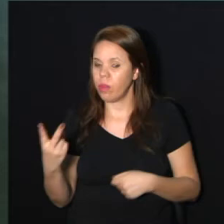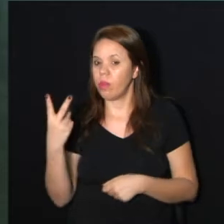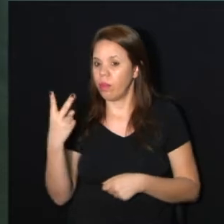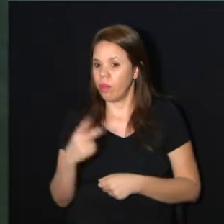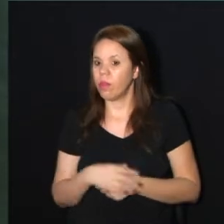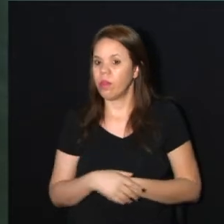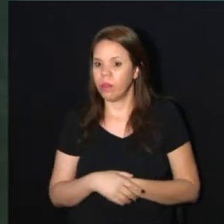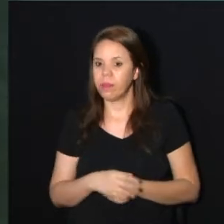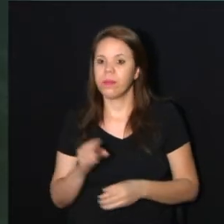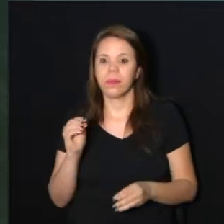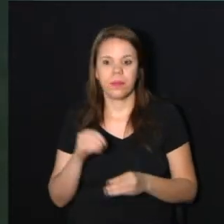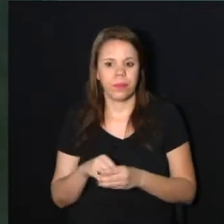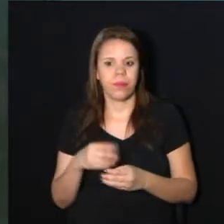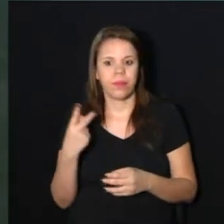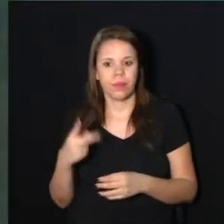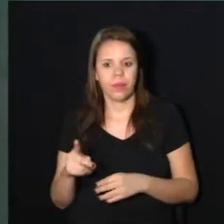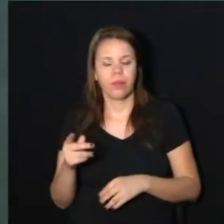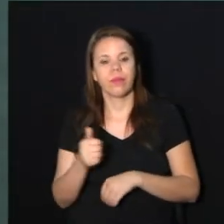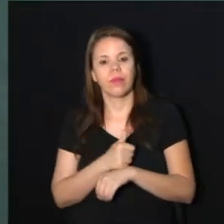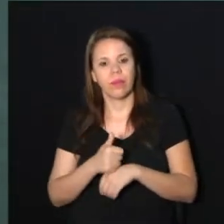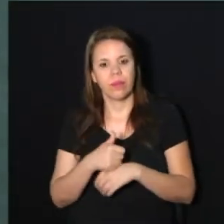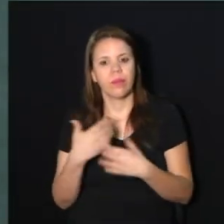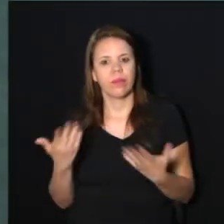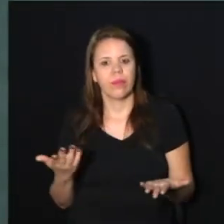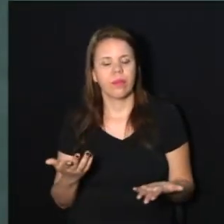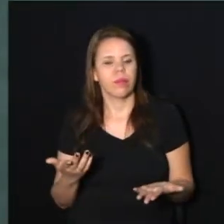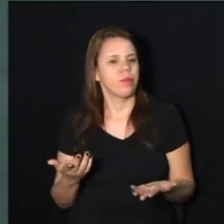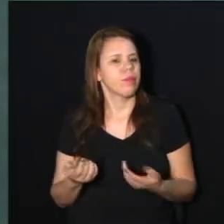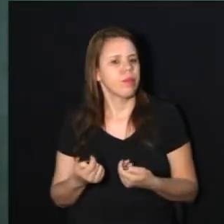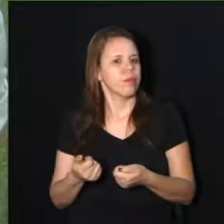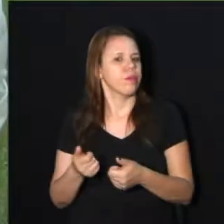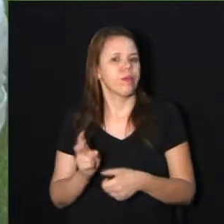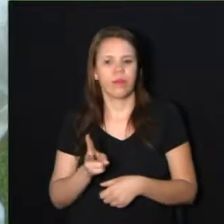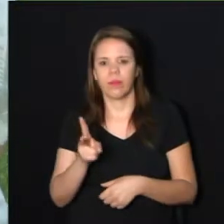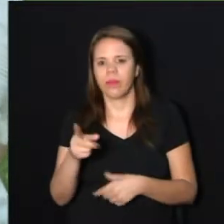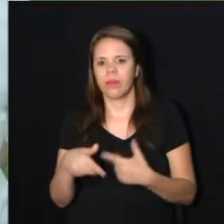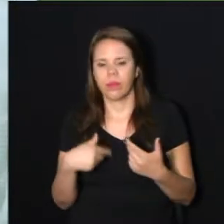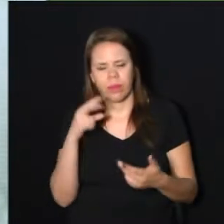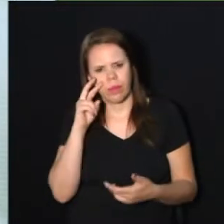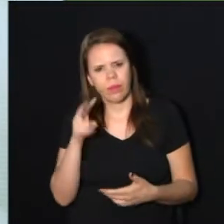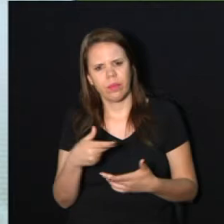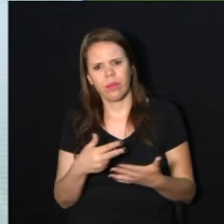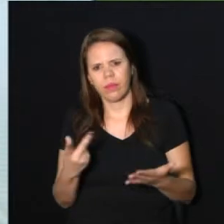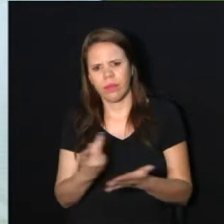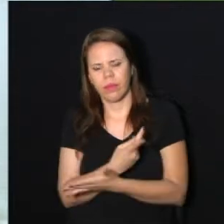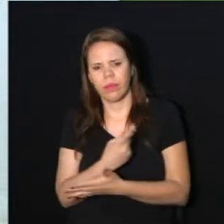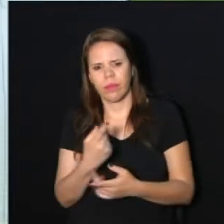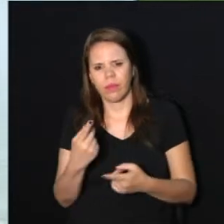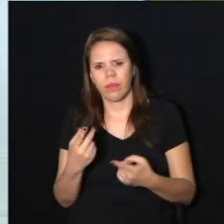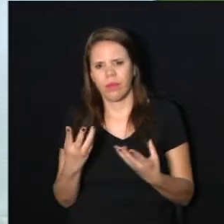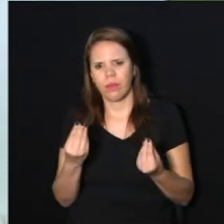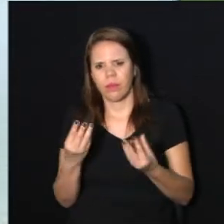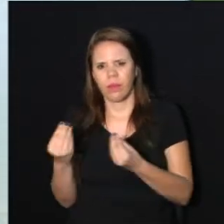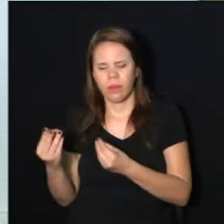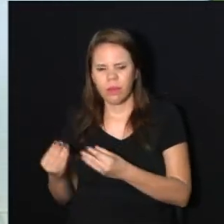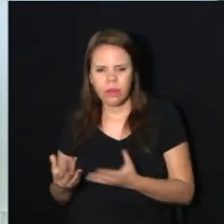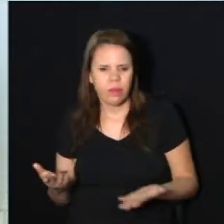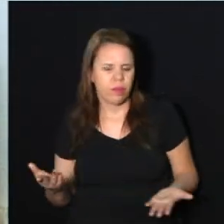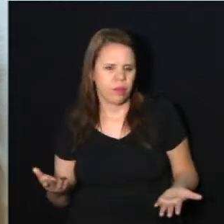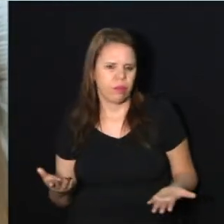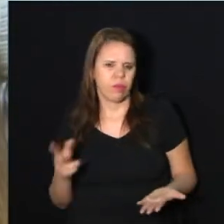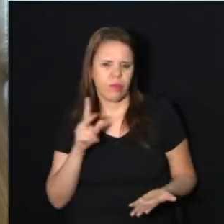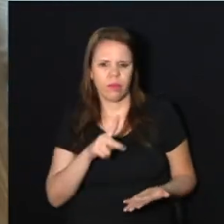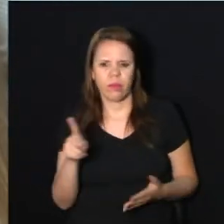valorizado dentro da sua carreira para que não dê continuidade no que nós estamos vendo. Um monte de vários